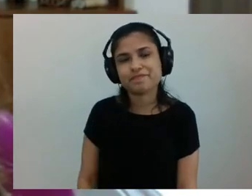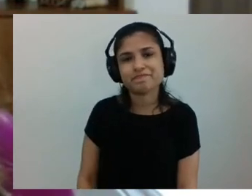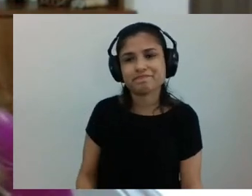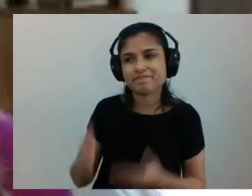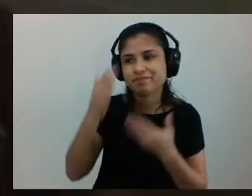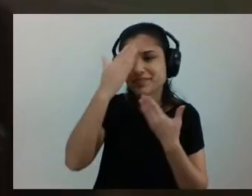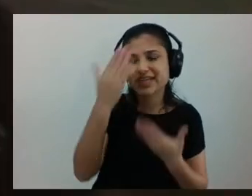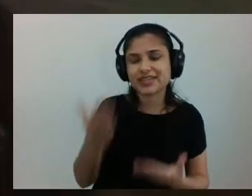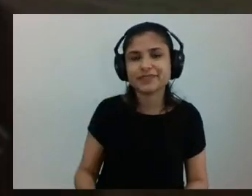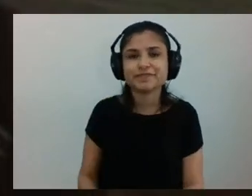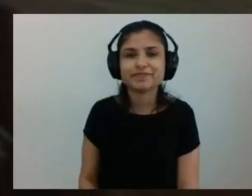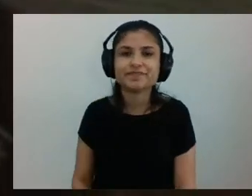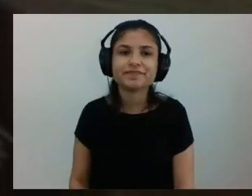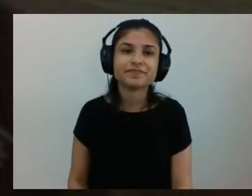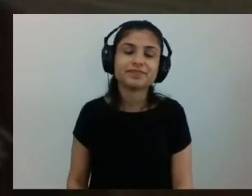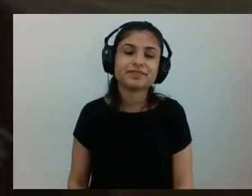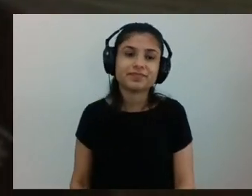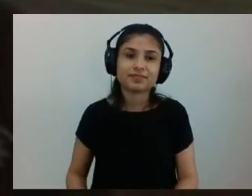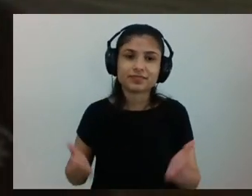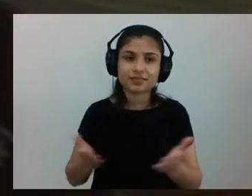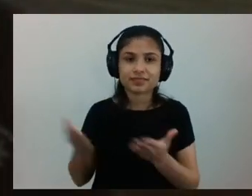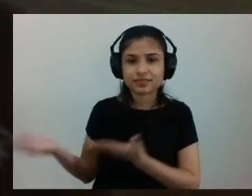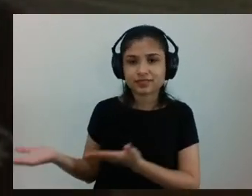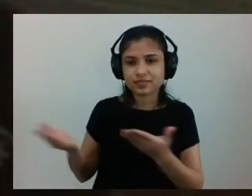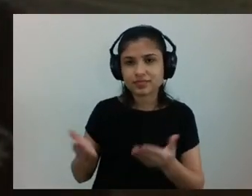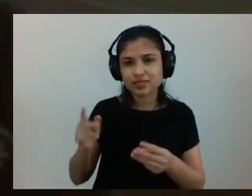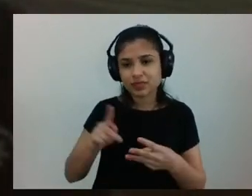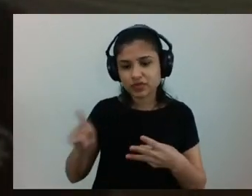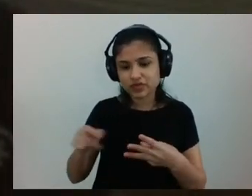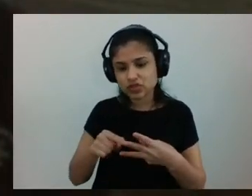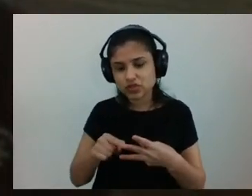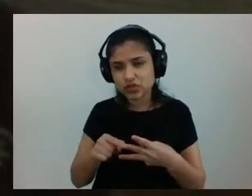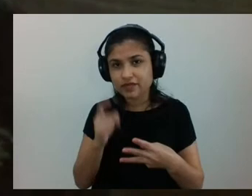Obrigada. Agora eu gostaria de passar a pergunta para a professora Wanda.